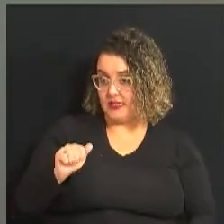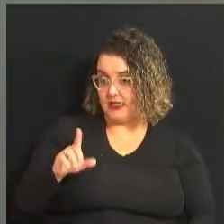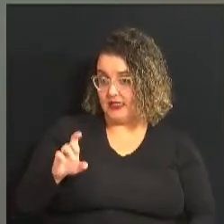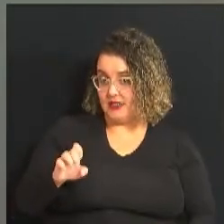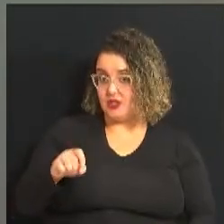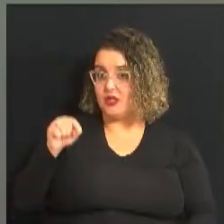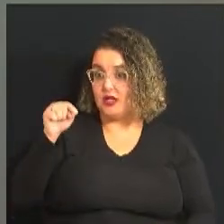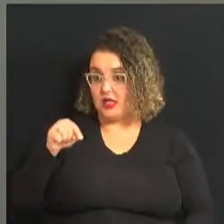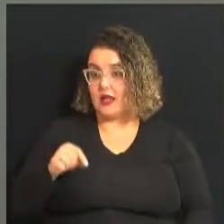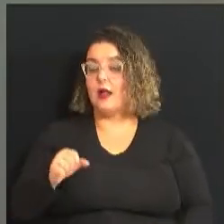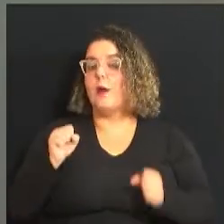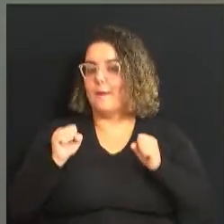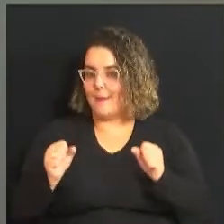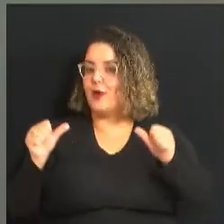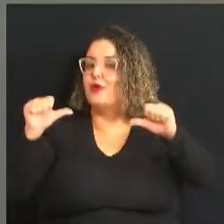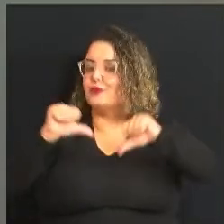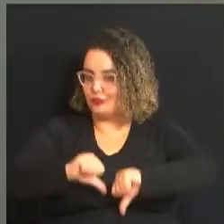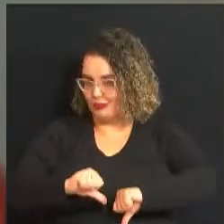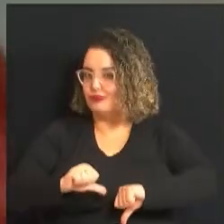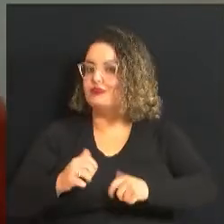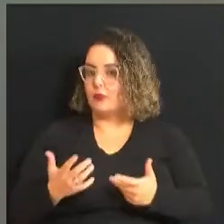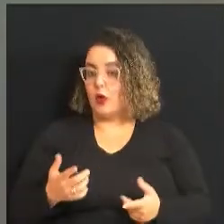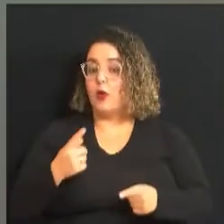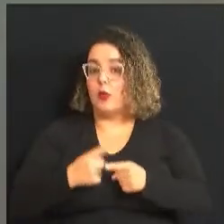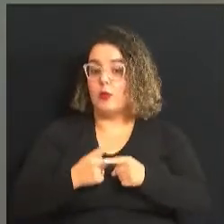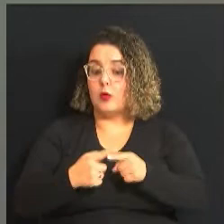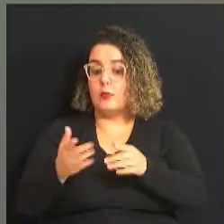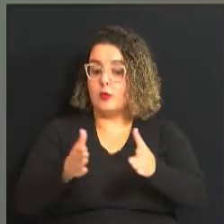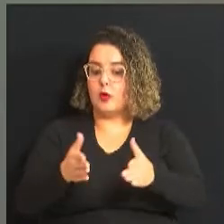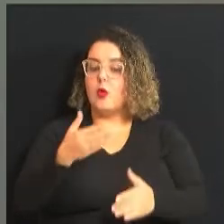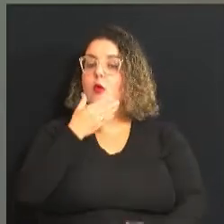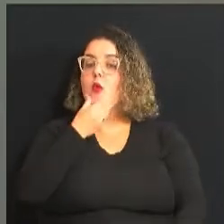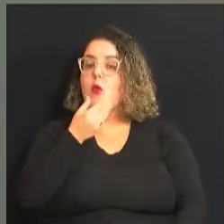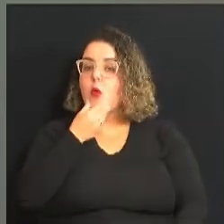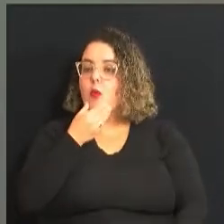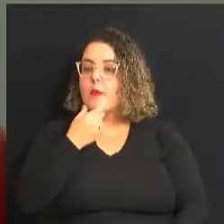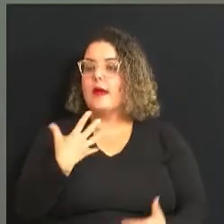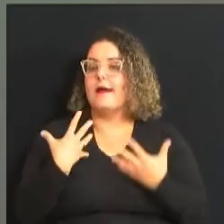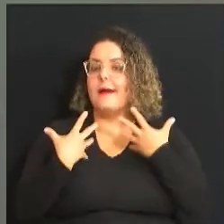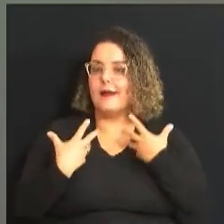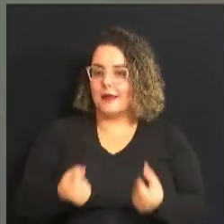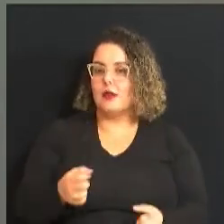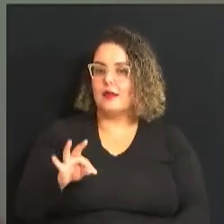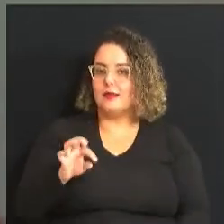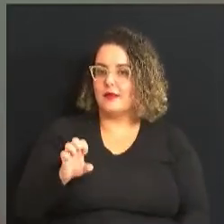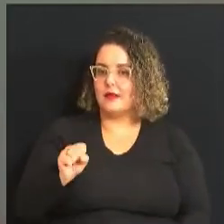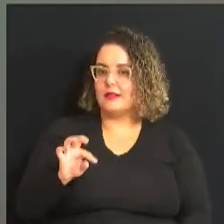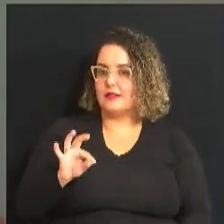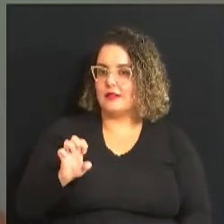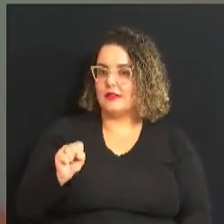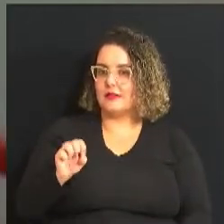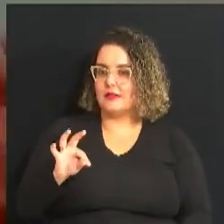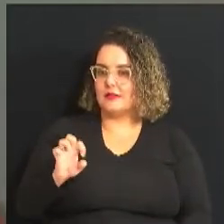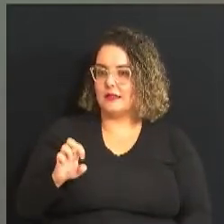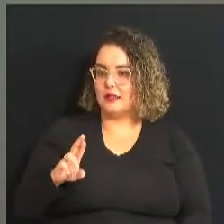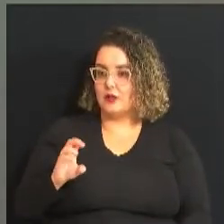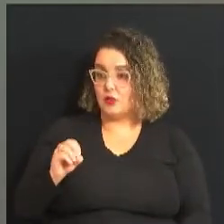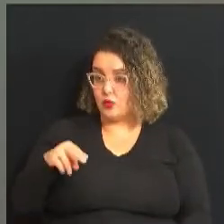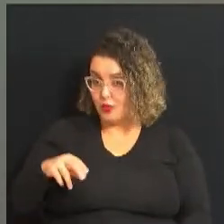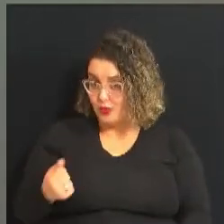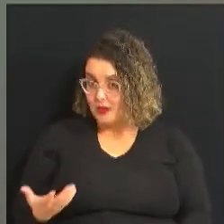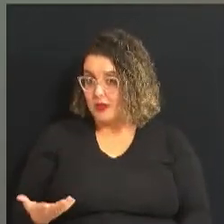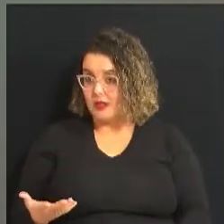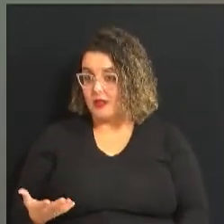pode prejudicar muito, porque a partir do momento que o homem ele está recebendo uma testosterona exógena, então a partir do momento que o